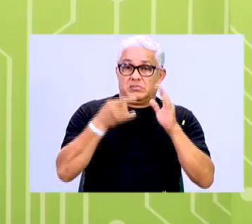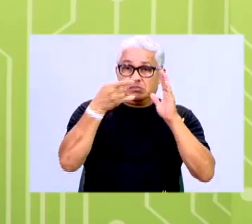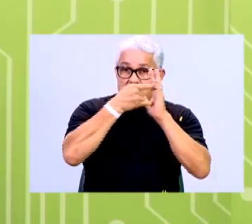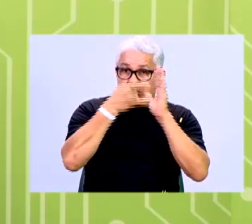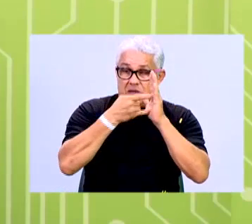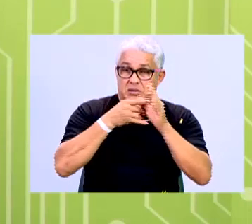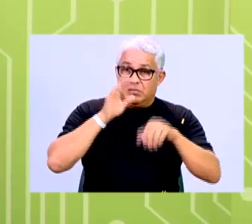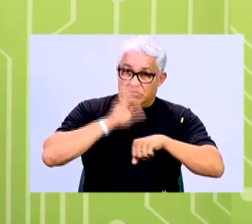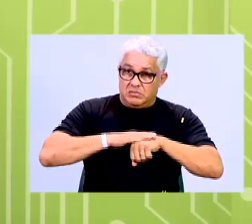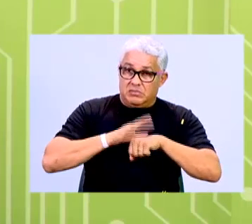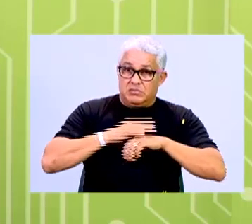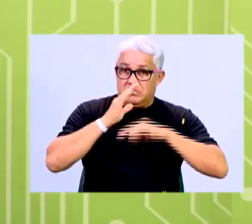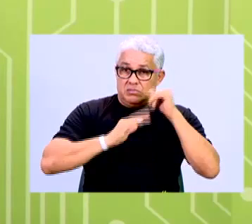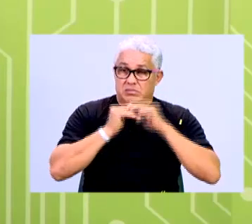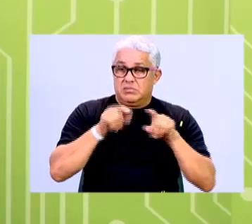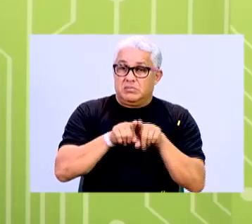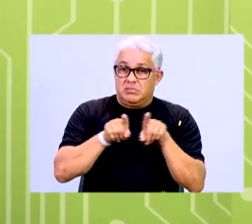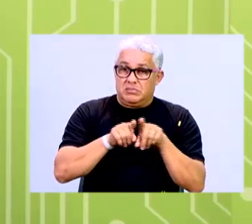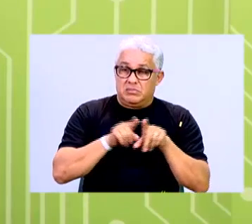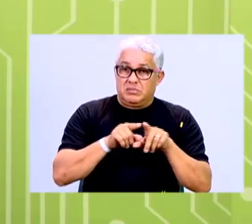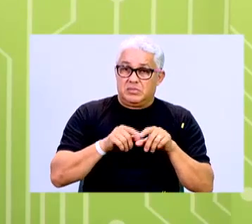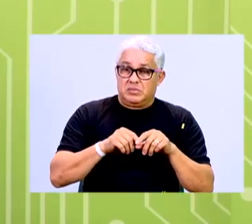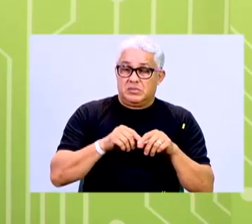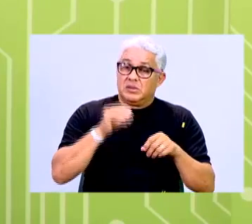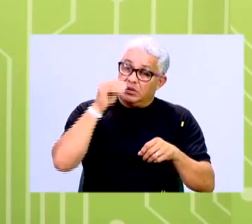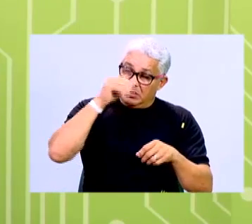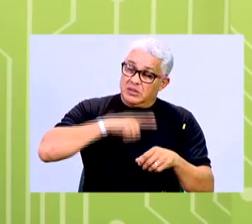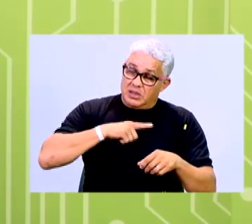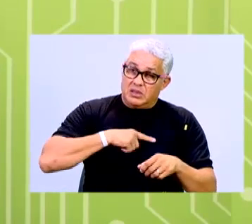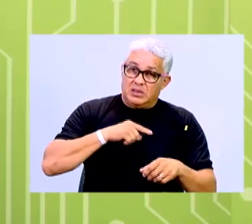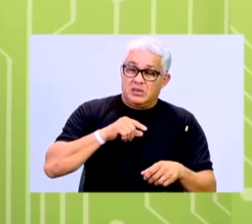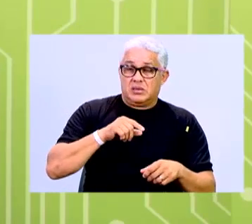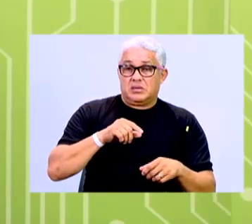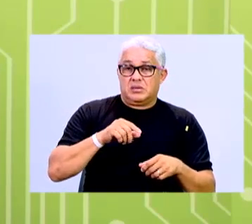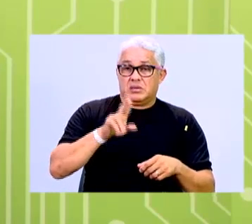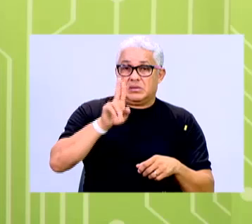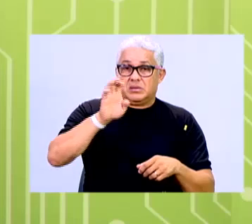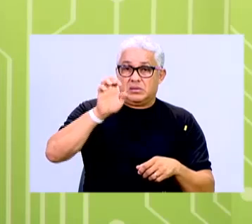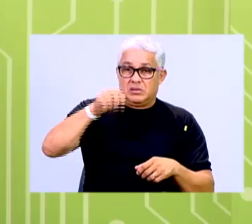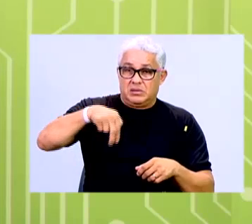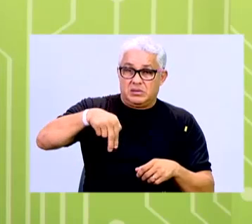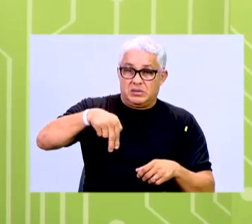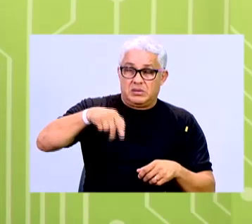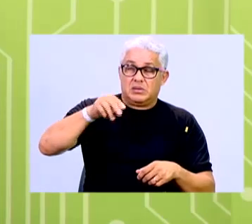ter aí requisitos não funcionais que atendam,